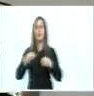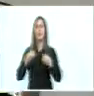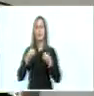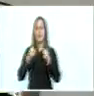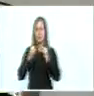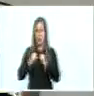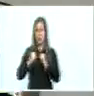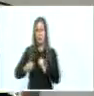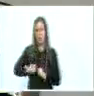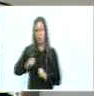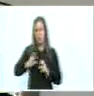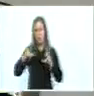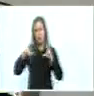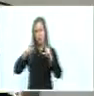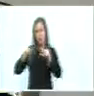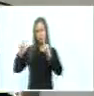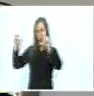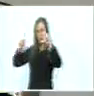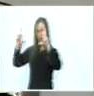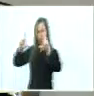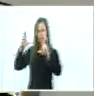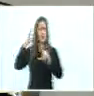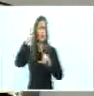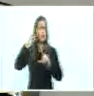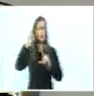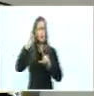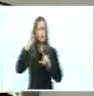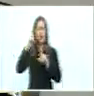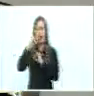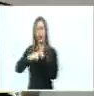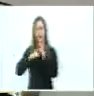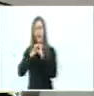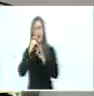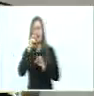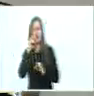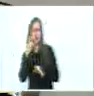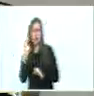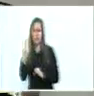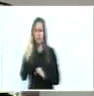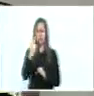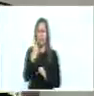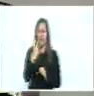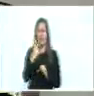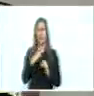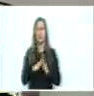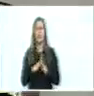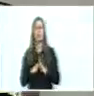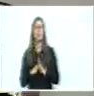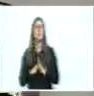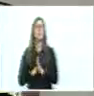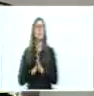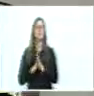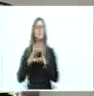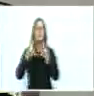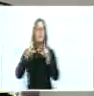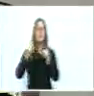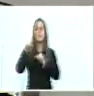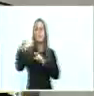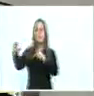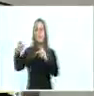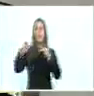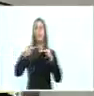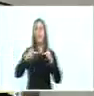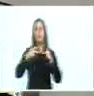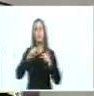plenário e todos vocês que nos acompanham também pelos meios de comunicação, da rádio, TV, internet, a todos vocês.